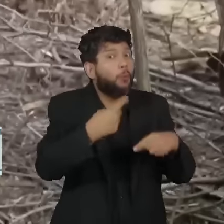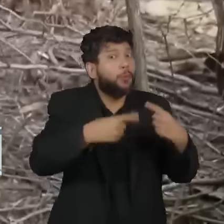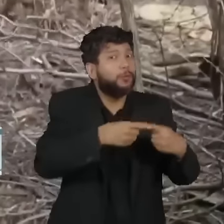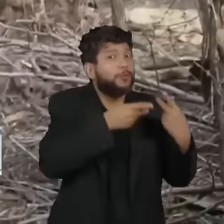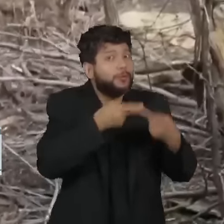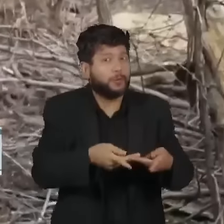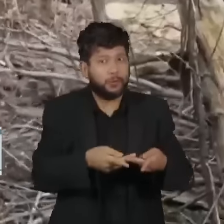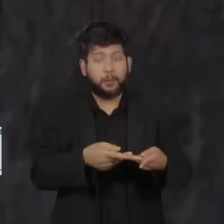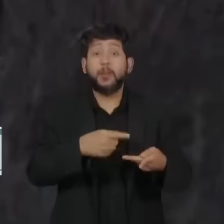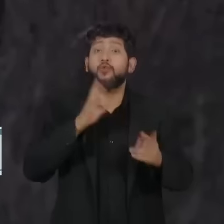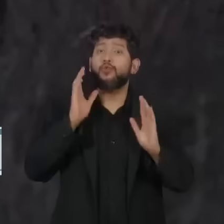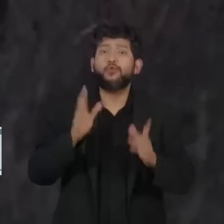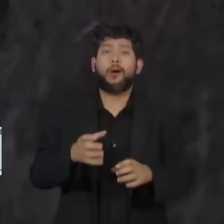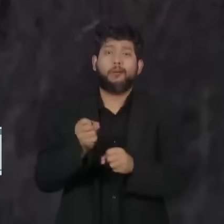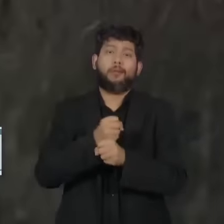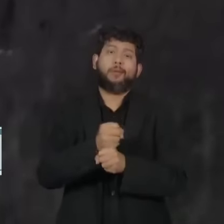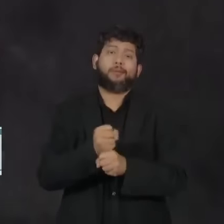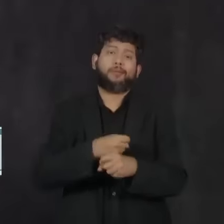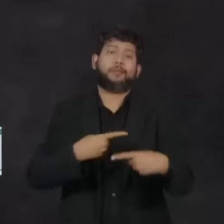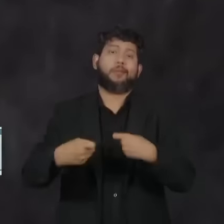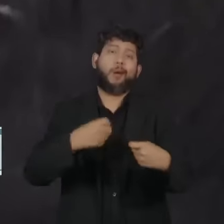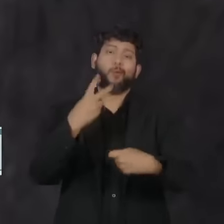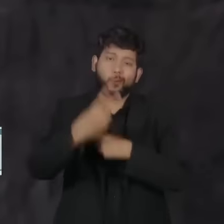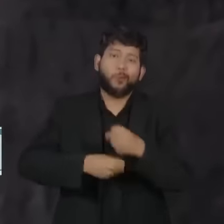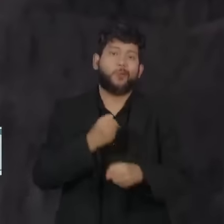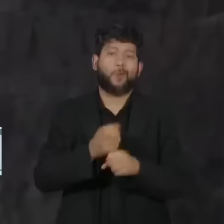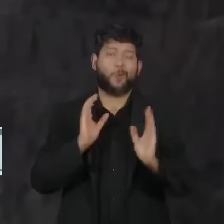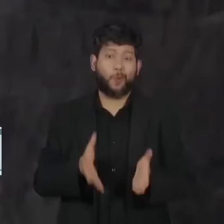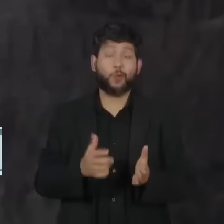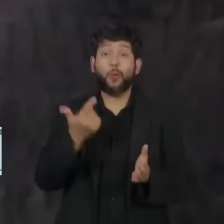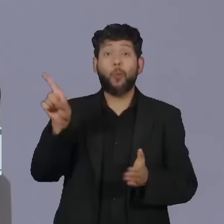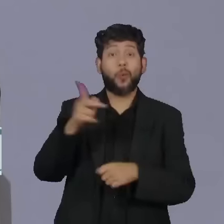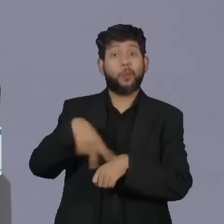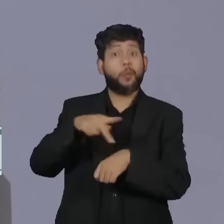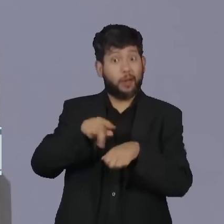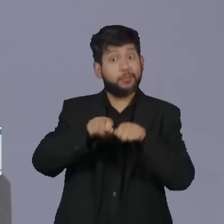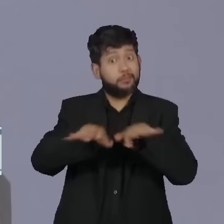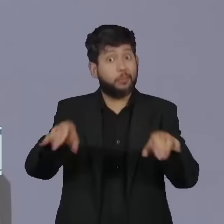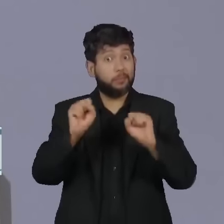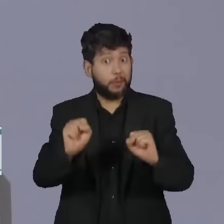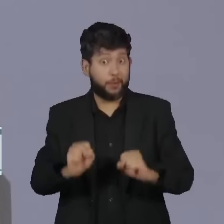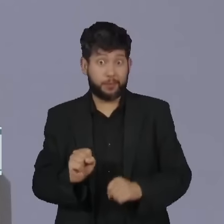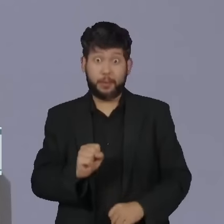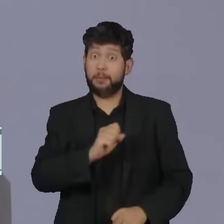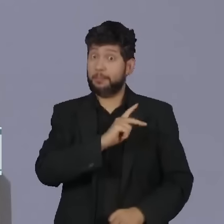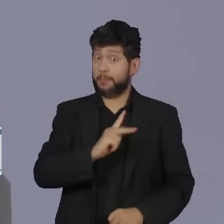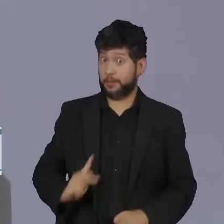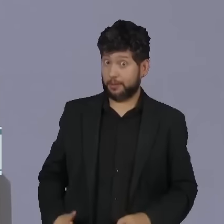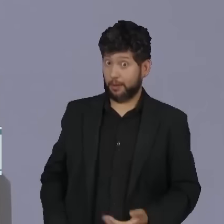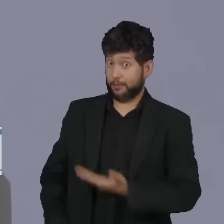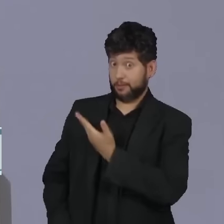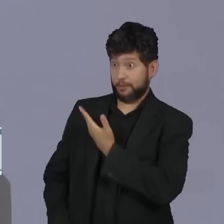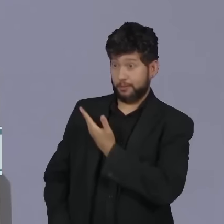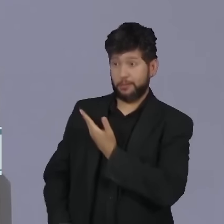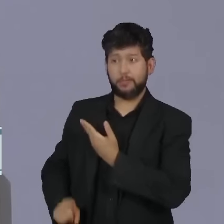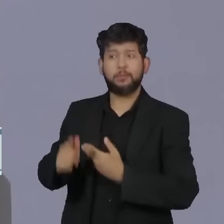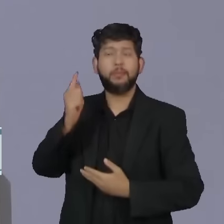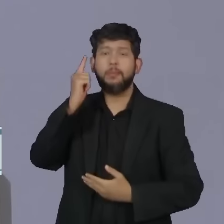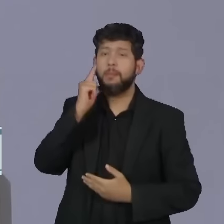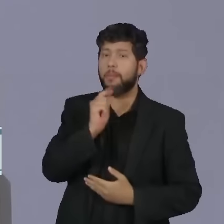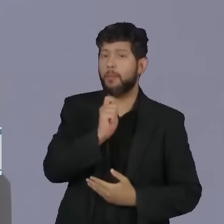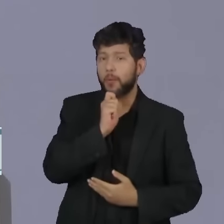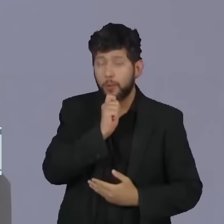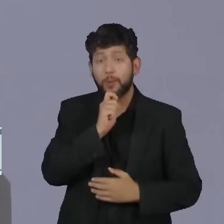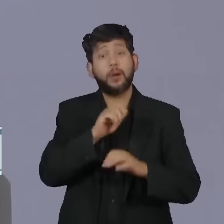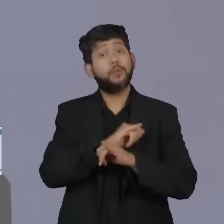Rússia já dura 2 anos e há o risco de se espalhar para outros países. O presidente francês, Emmanuel Macron, voltou a dizer que a OTAN